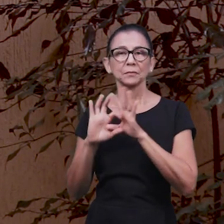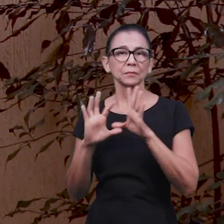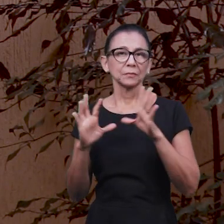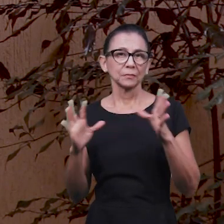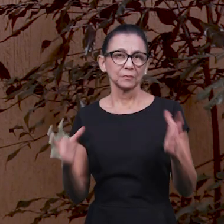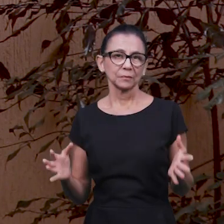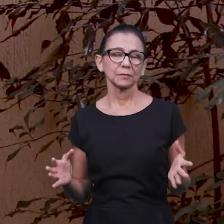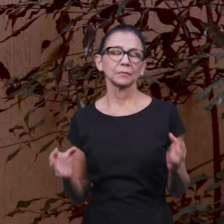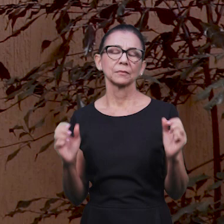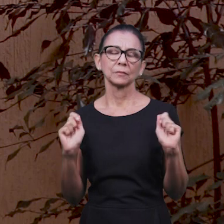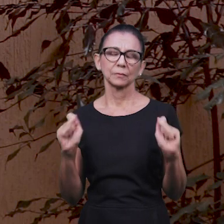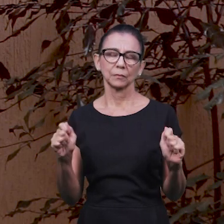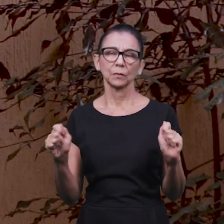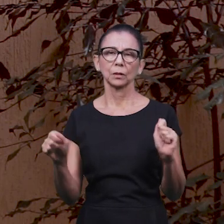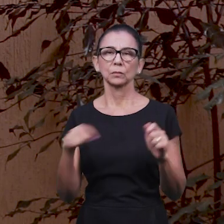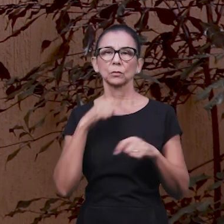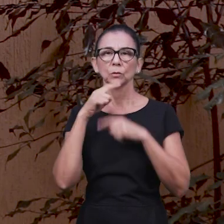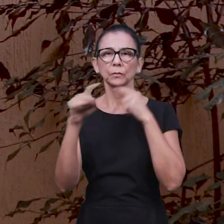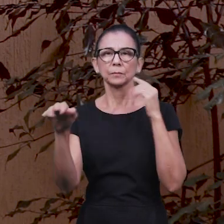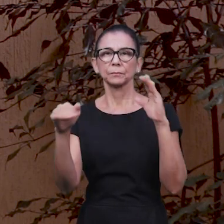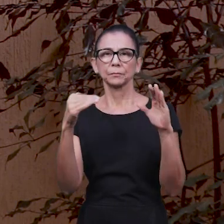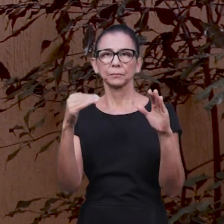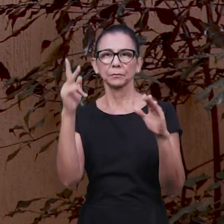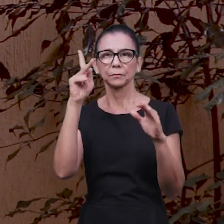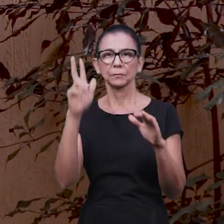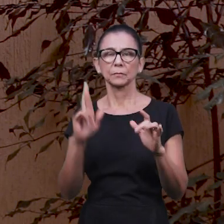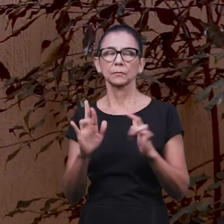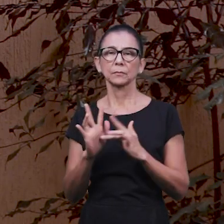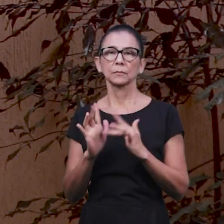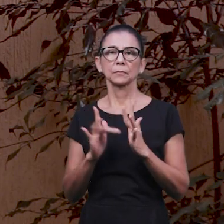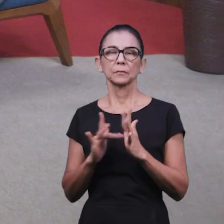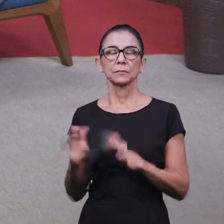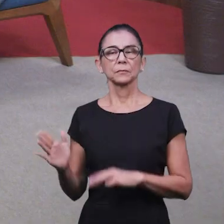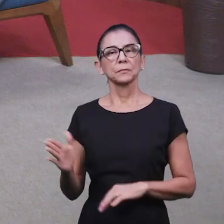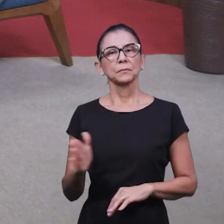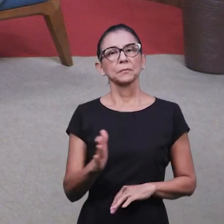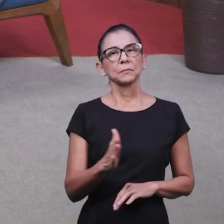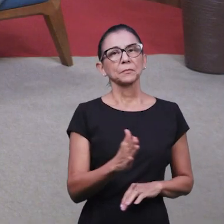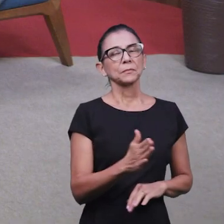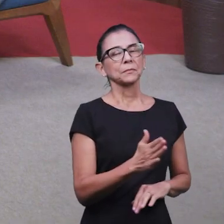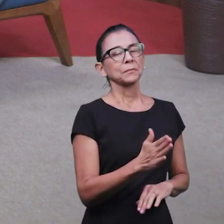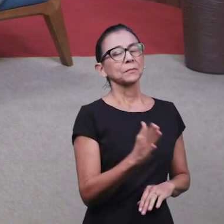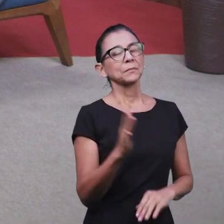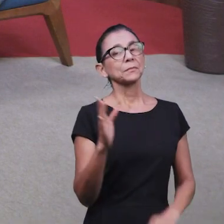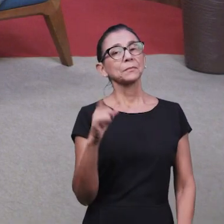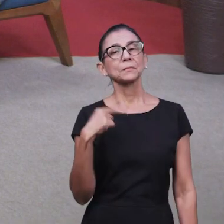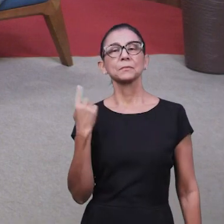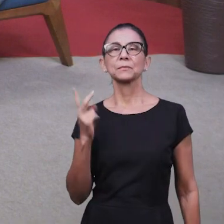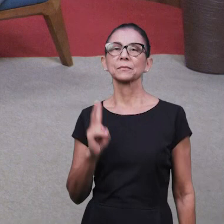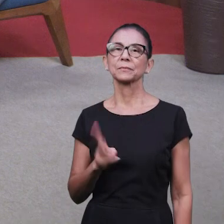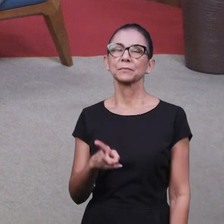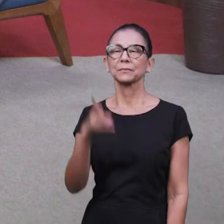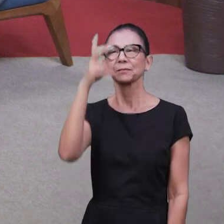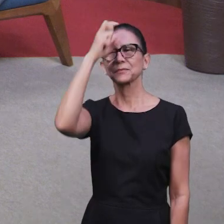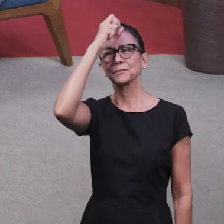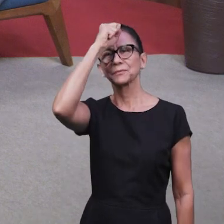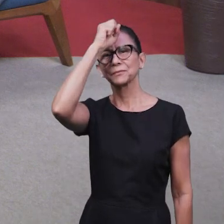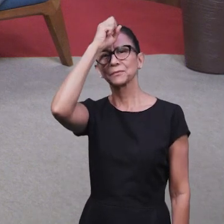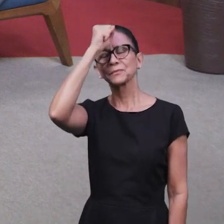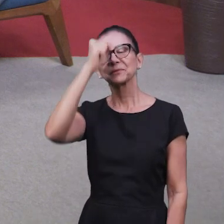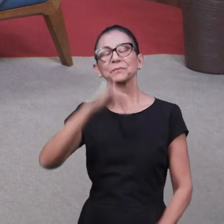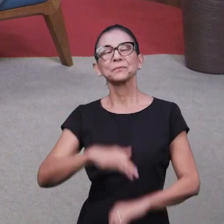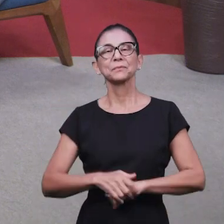irmãos para nos enviarem as suas dúvidas. A paz do Senhor Jesus. E nós vamos continuar aprendendo a